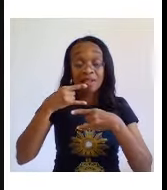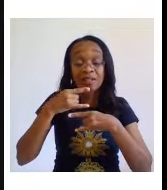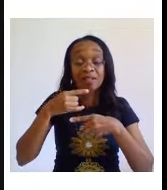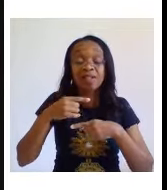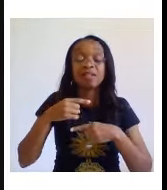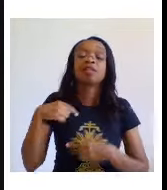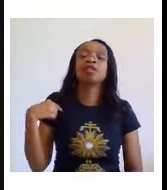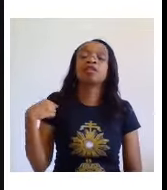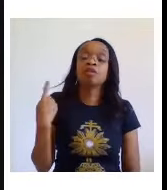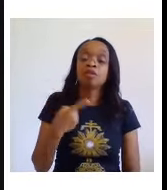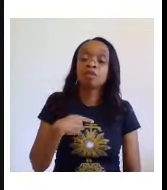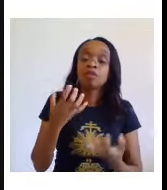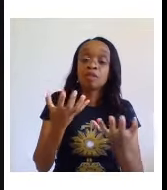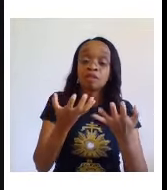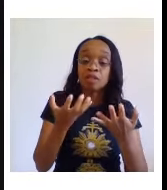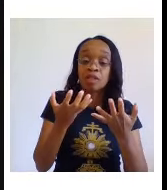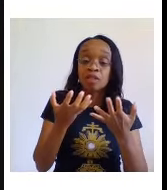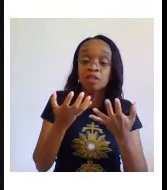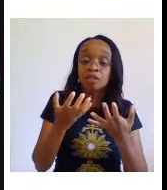se façam